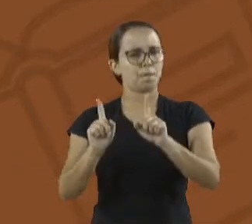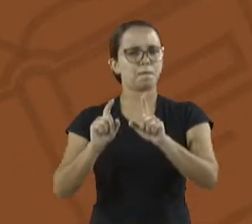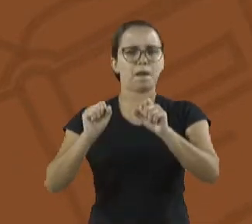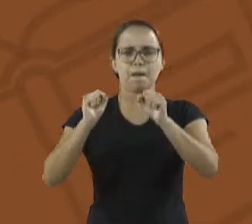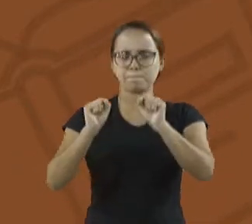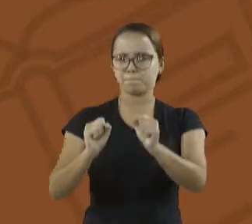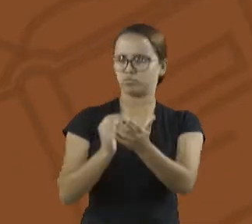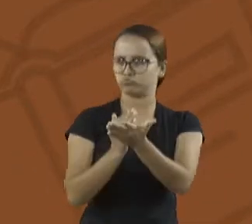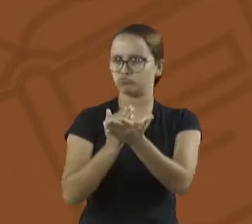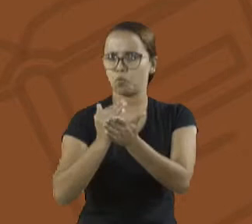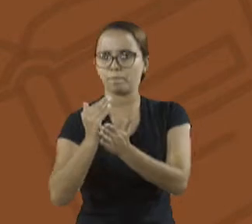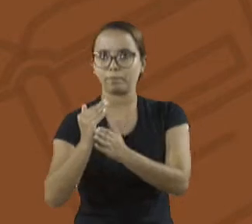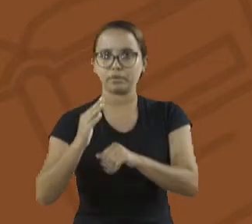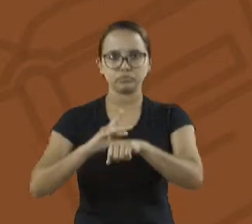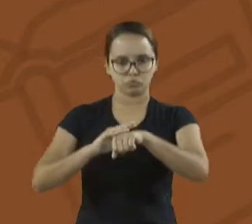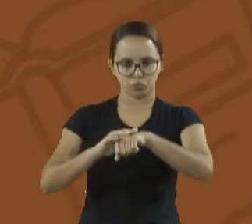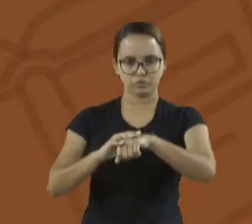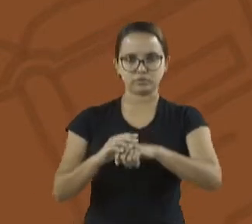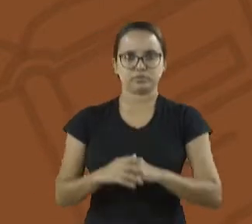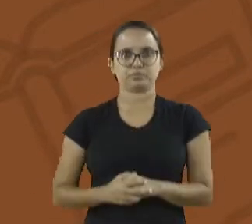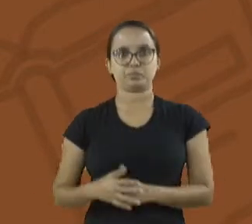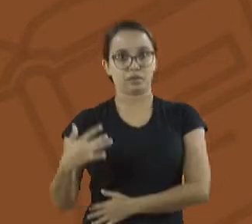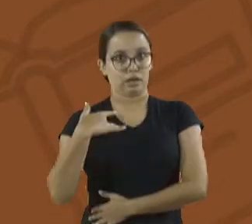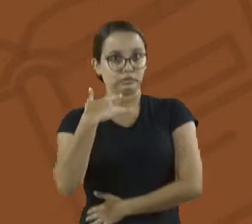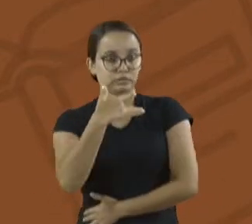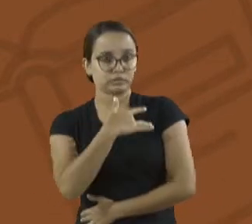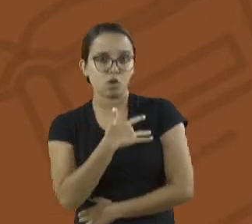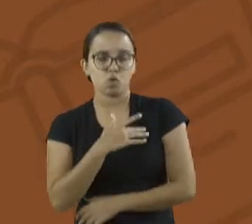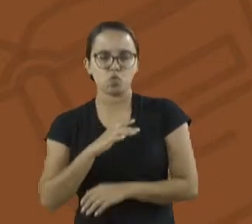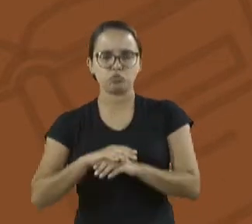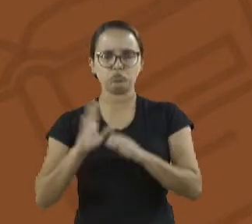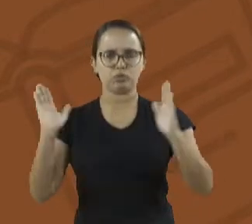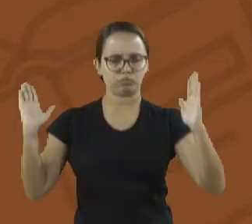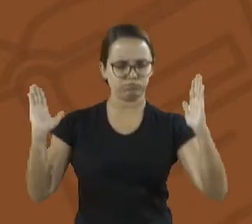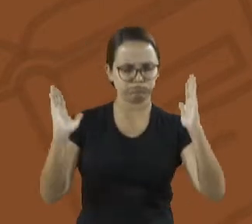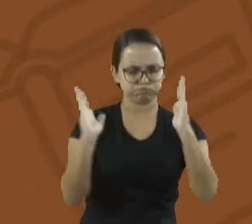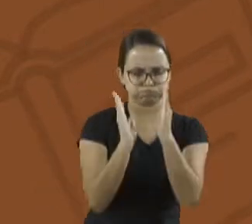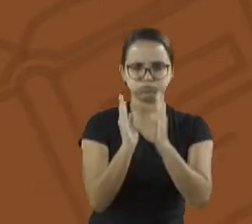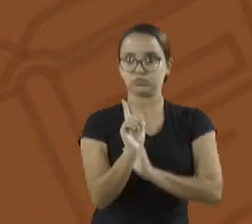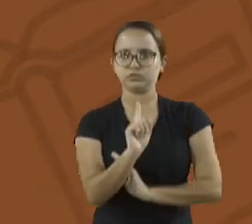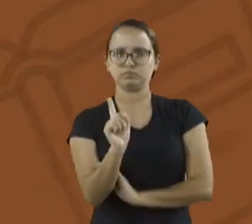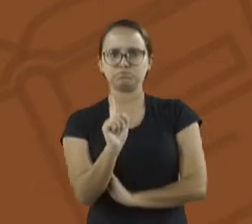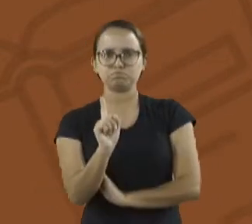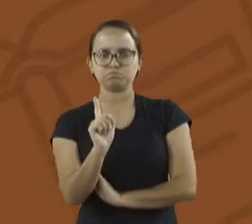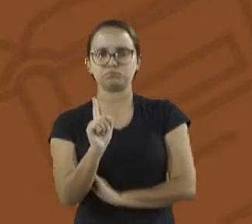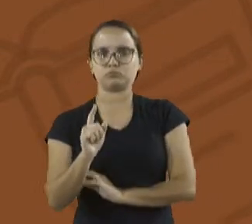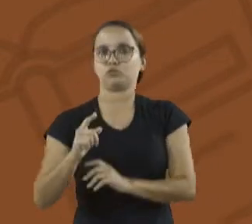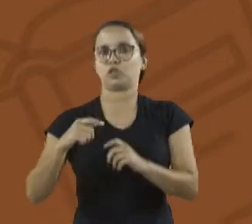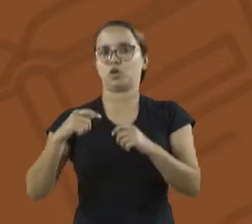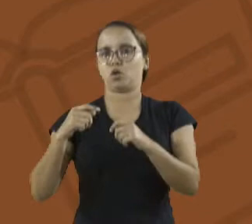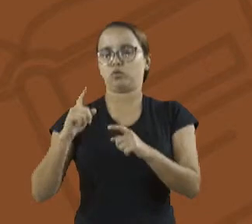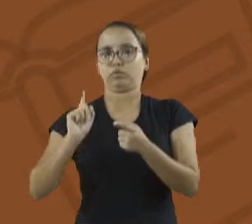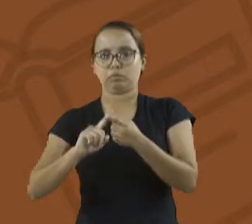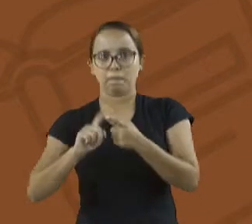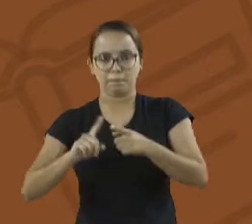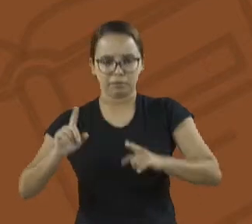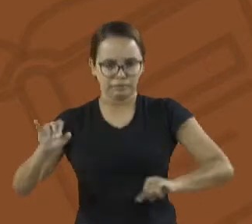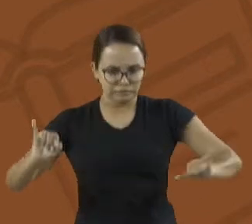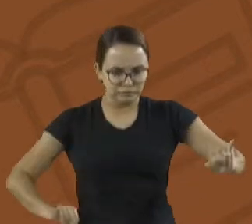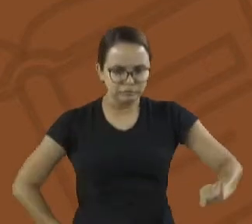objeto que se possa delimitar. Não se traduz em conceito científico, da mesma forma que o sofrimento se caracteriza o